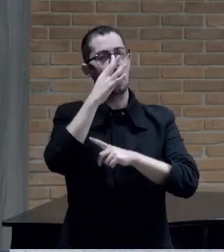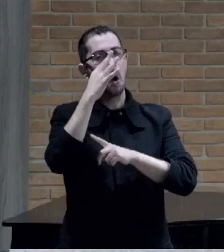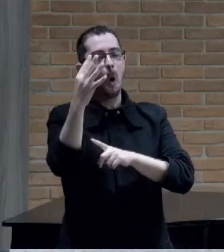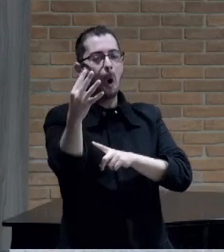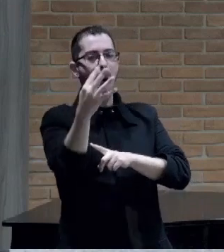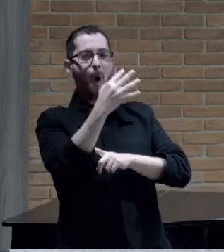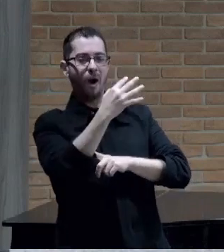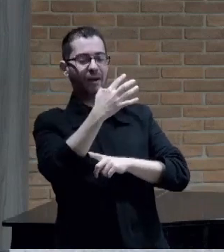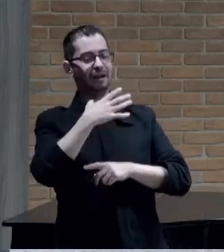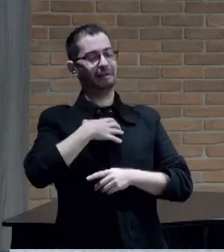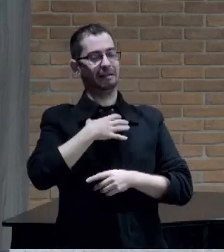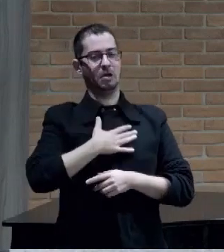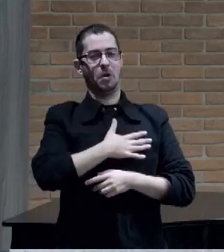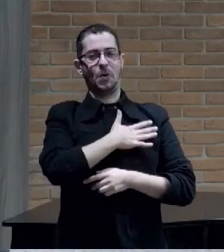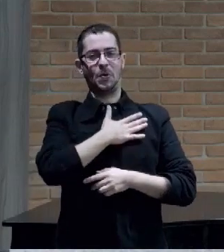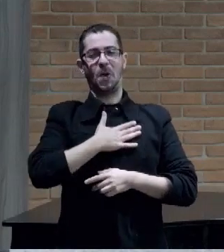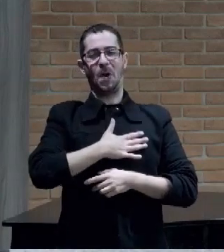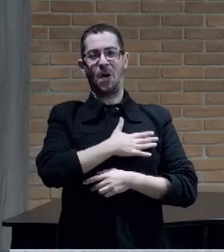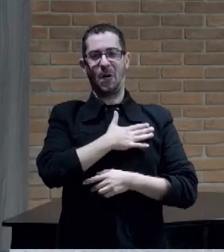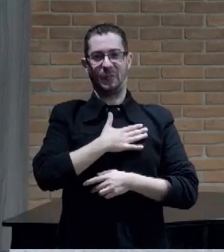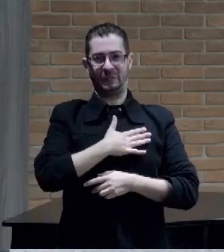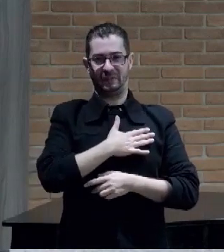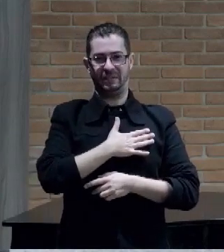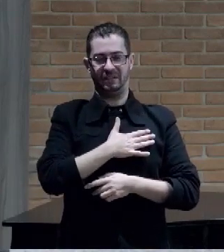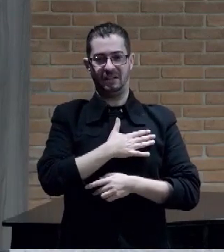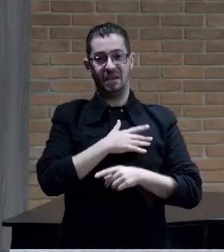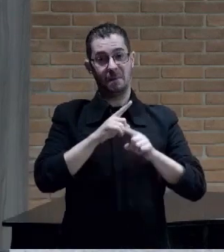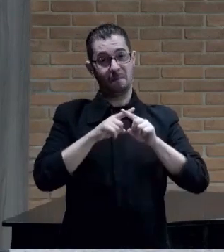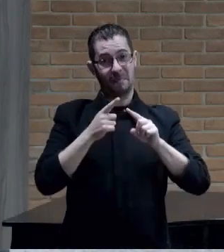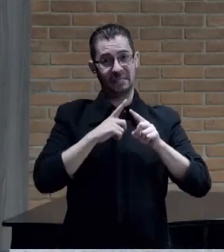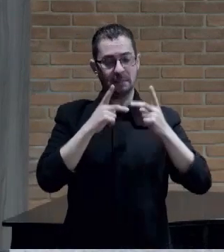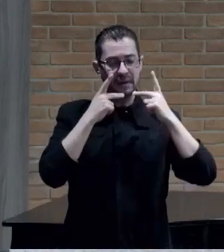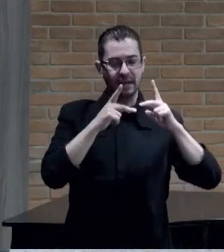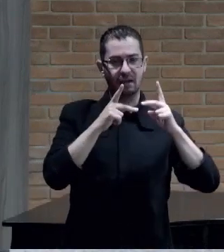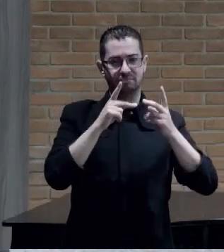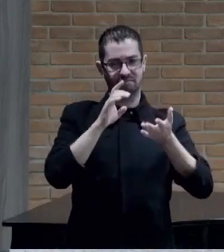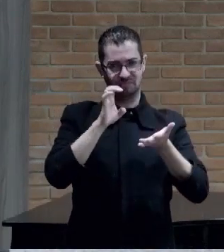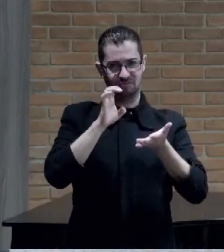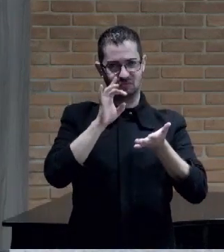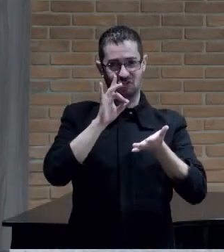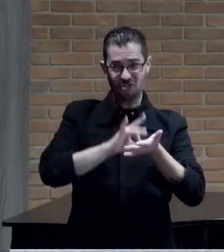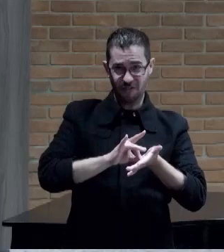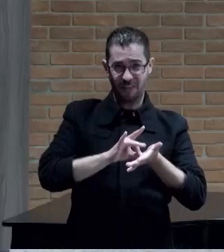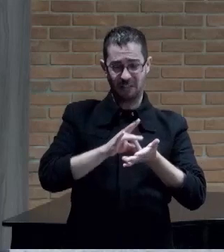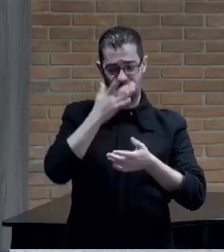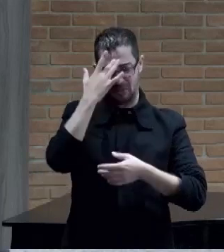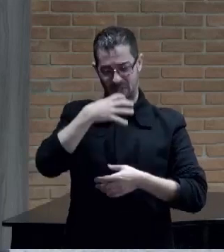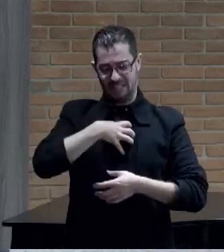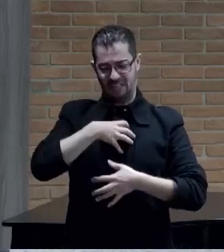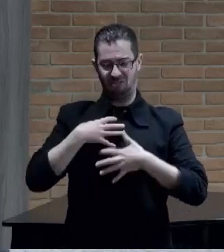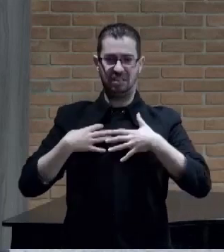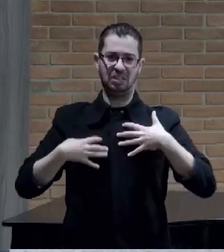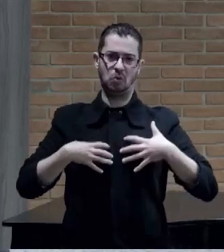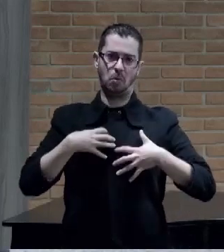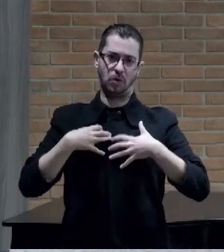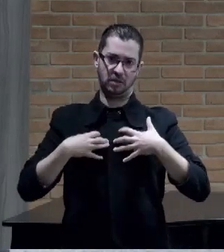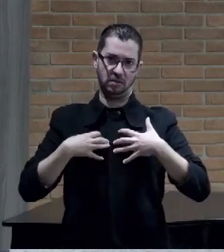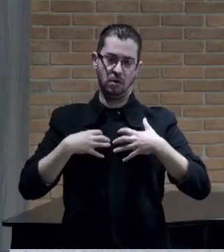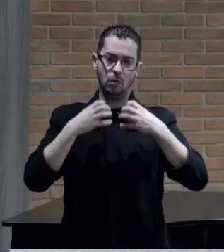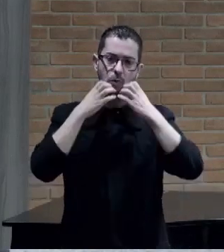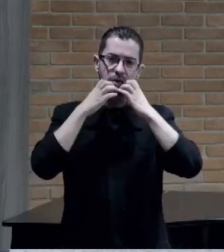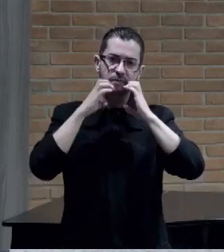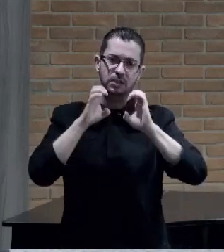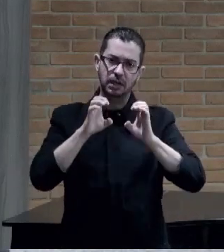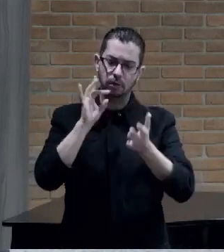desejam do que aquilo que os incomoda. Mas o evangelho verdadeiro, ele vai trazer